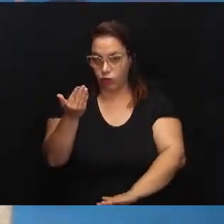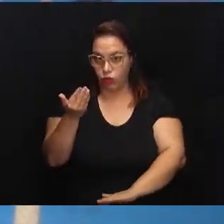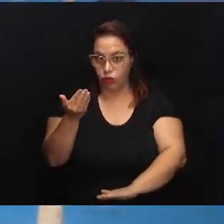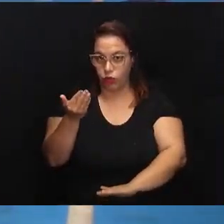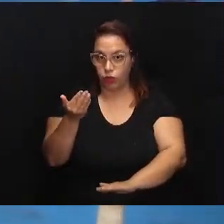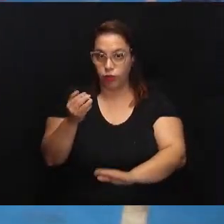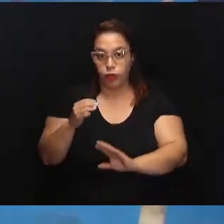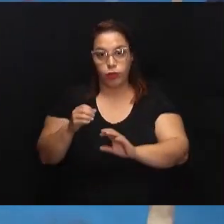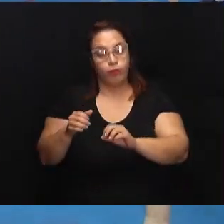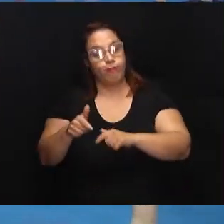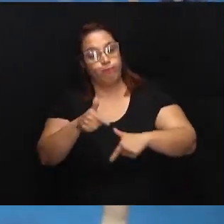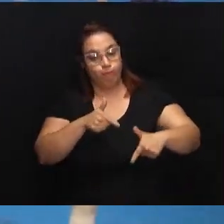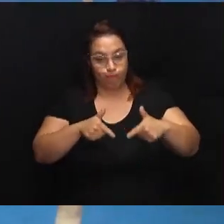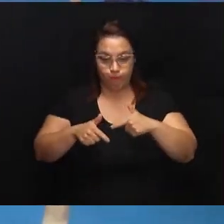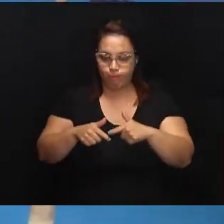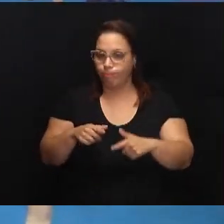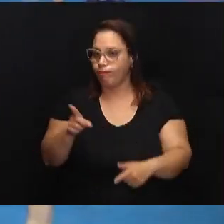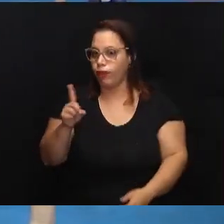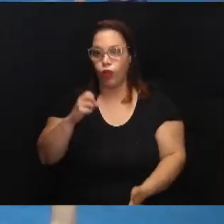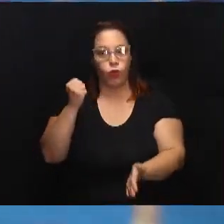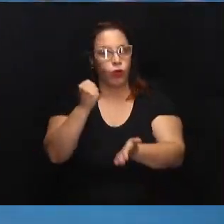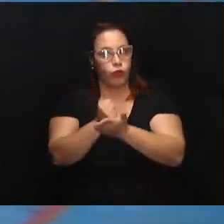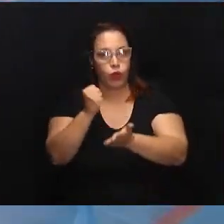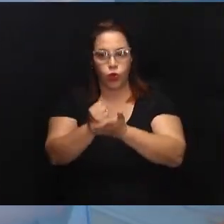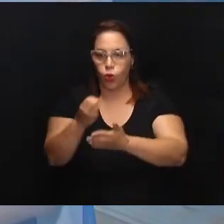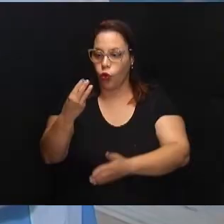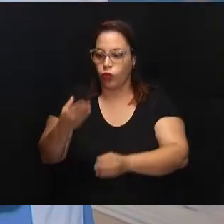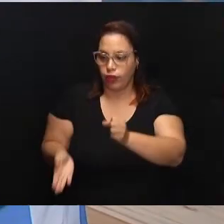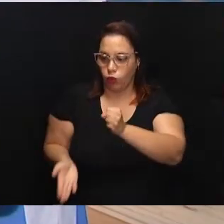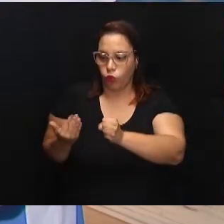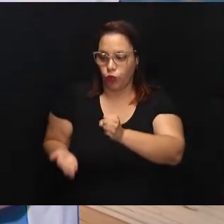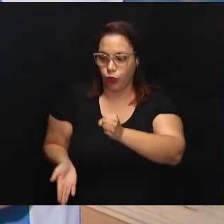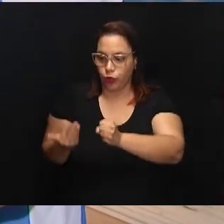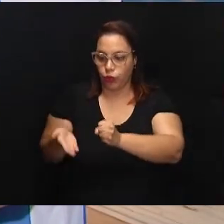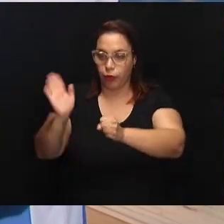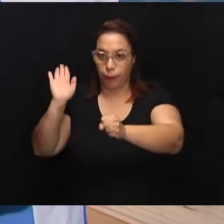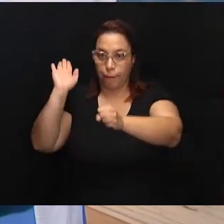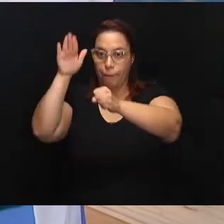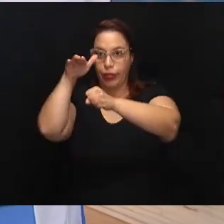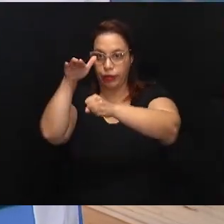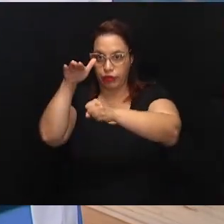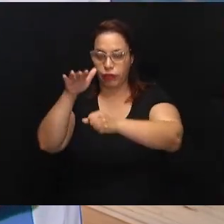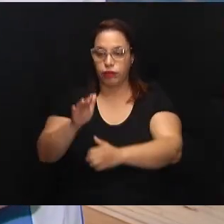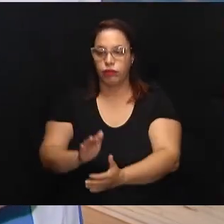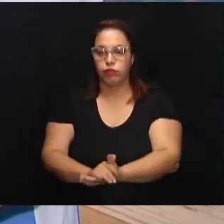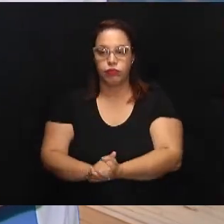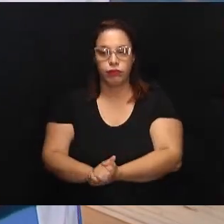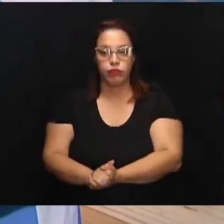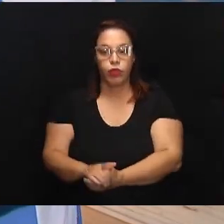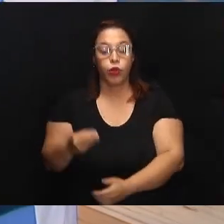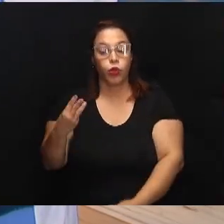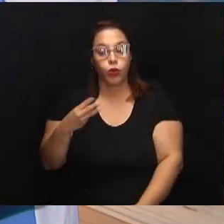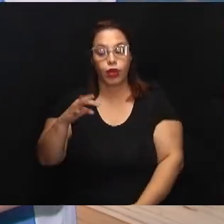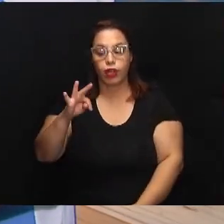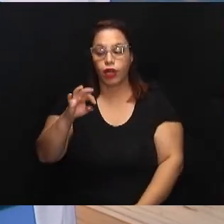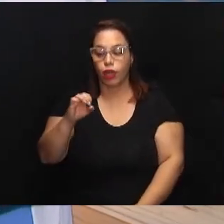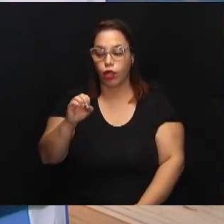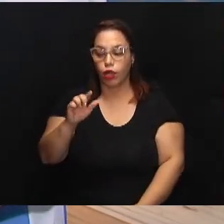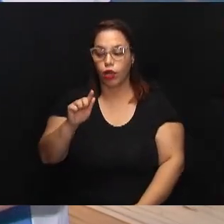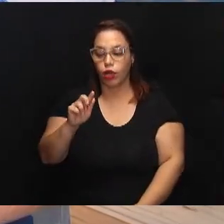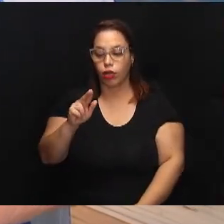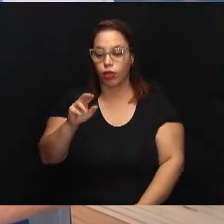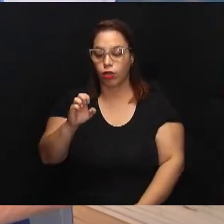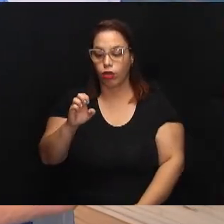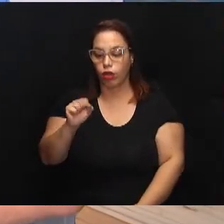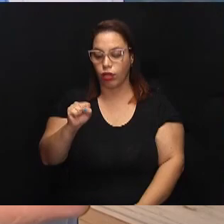toda a jogada. Não é obrigatório os 3 toques, mas se joga muito, né, através dos 3 toques. É o